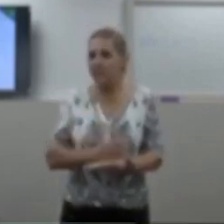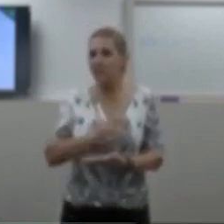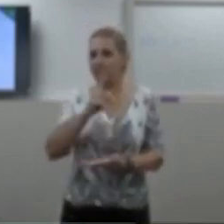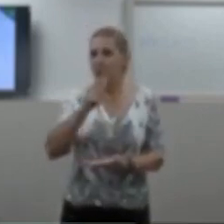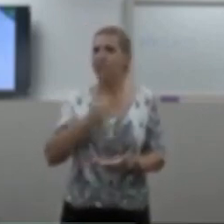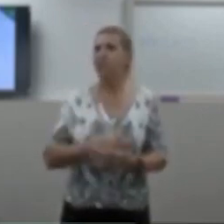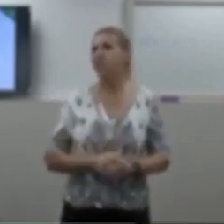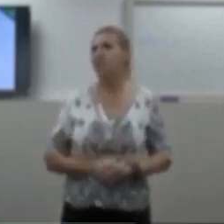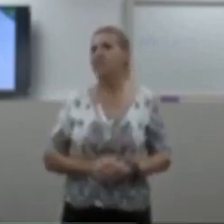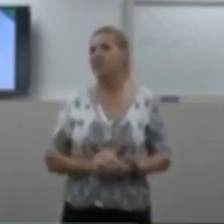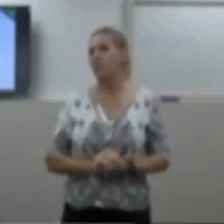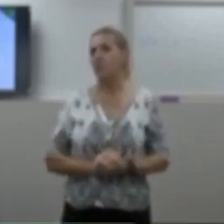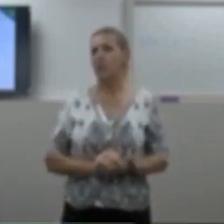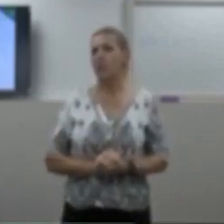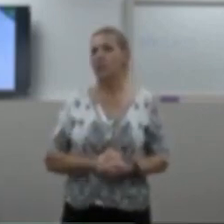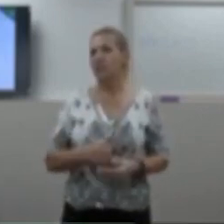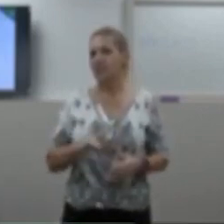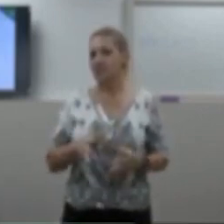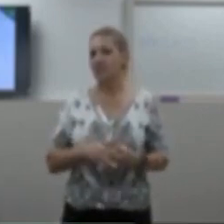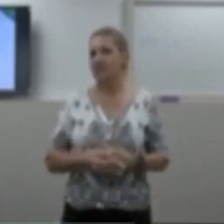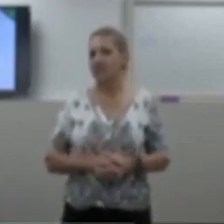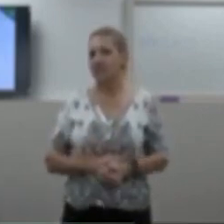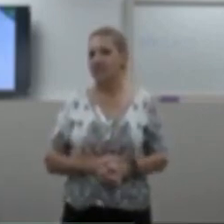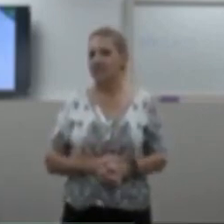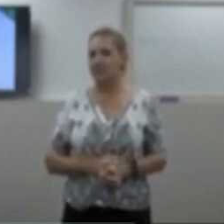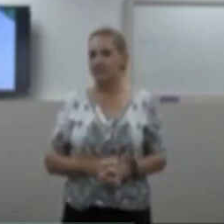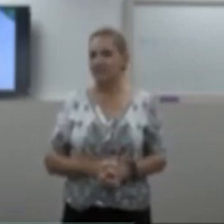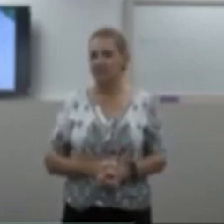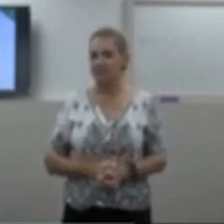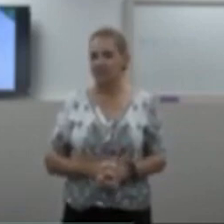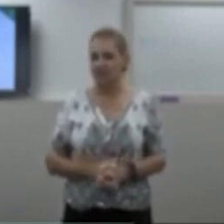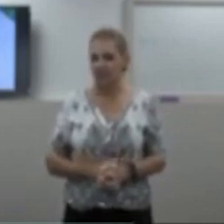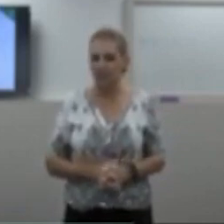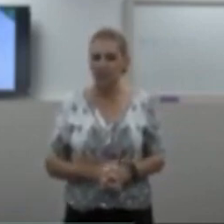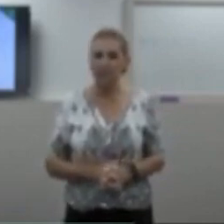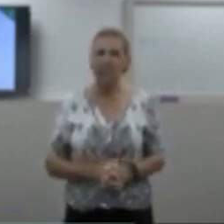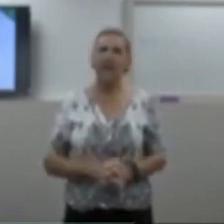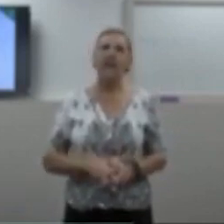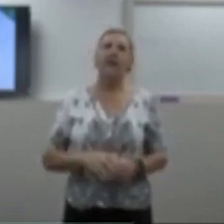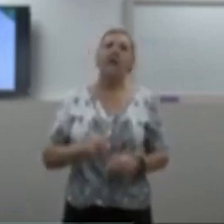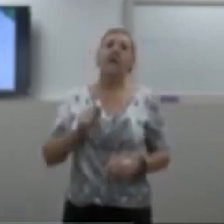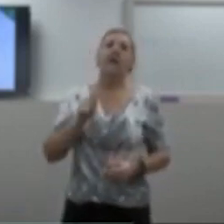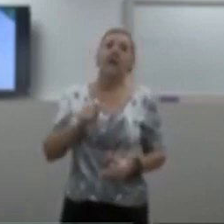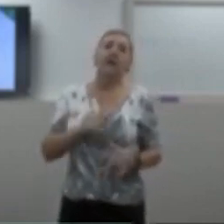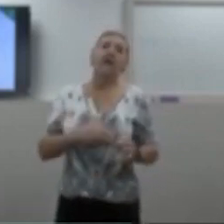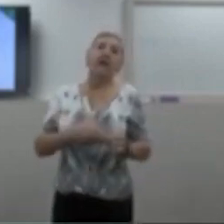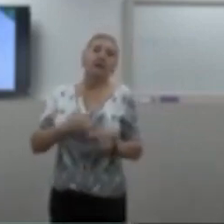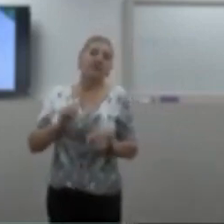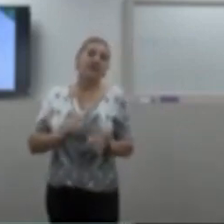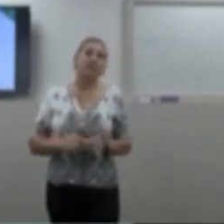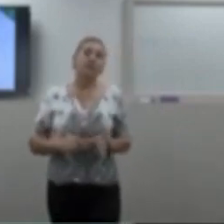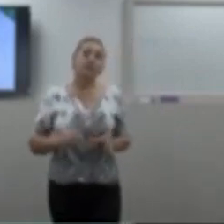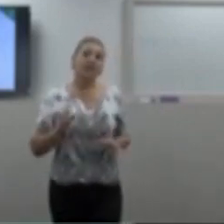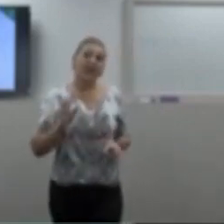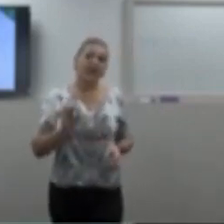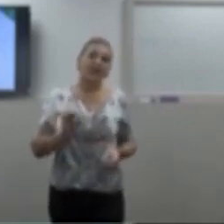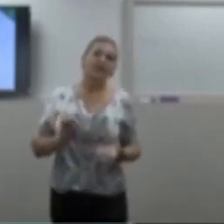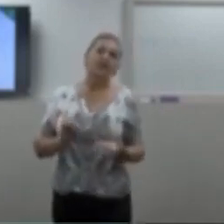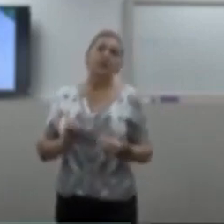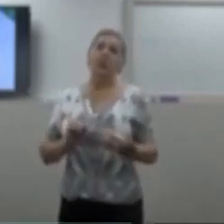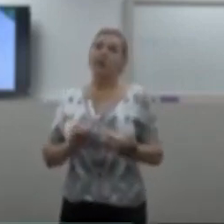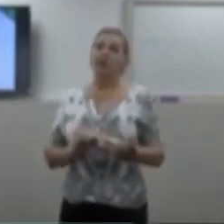pesquisar. Possivelmente o professor vai passar alguma indicação lá dele, pesquisa para você, tá bom? E aí nós temos